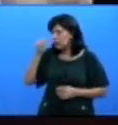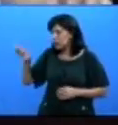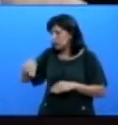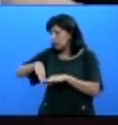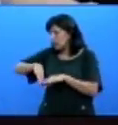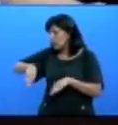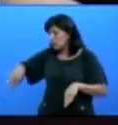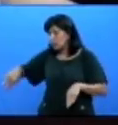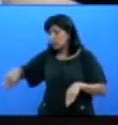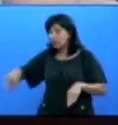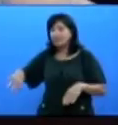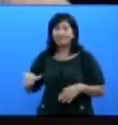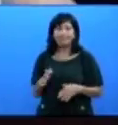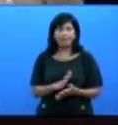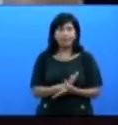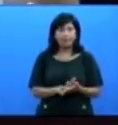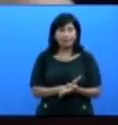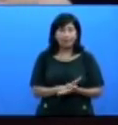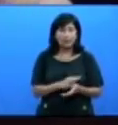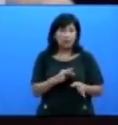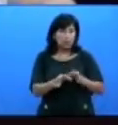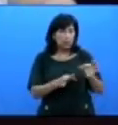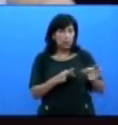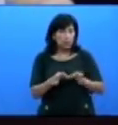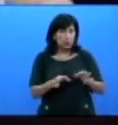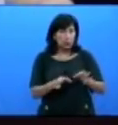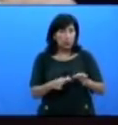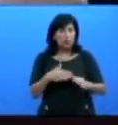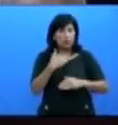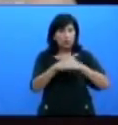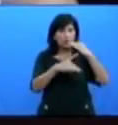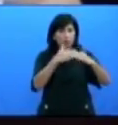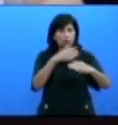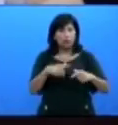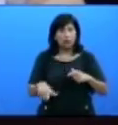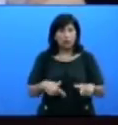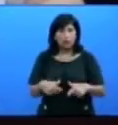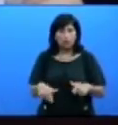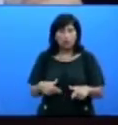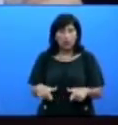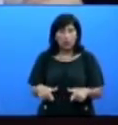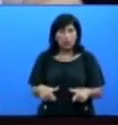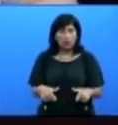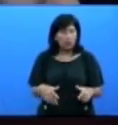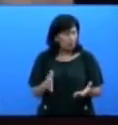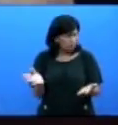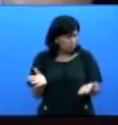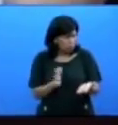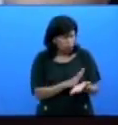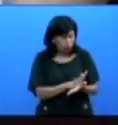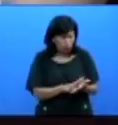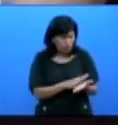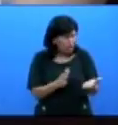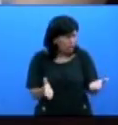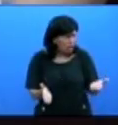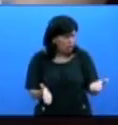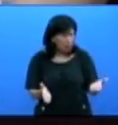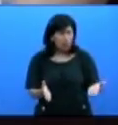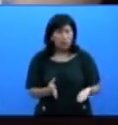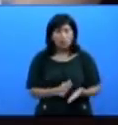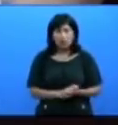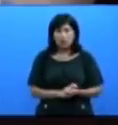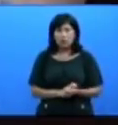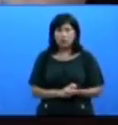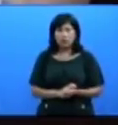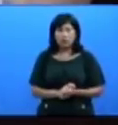delas serem contempladas no plano de carreira, não foram. E isso não aparece no orçamento. A própria questão que a vereadora Edna